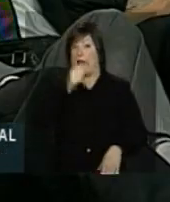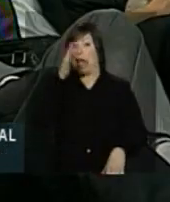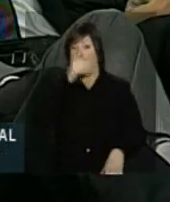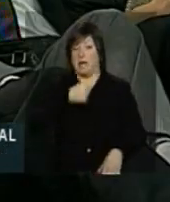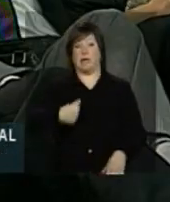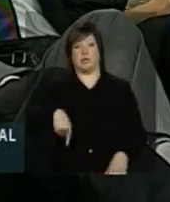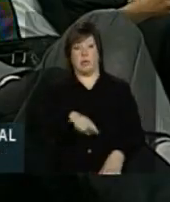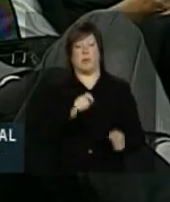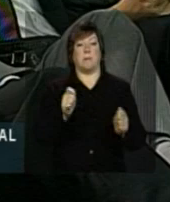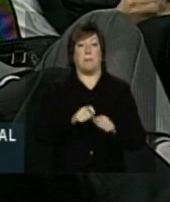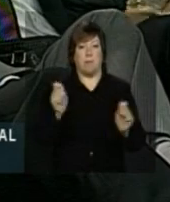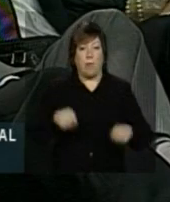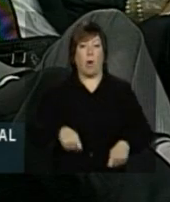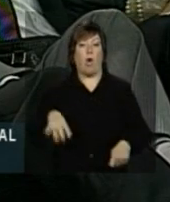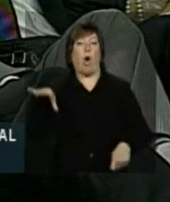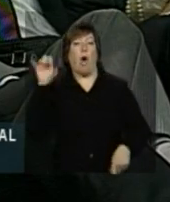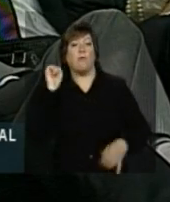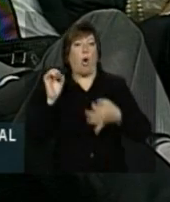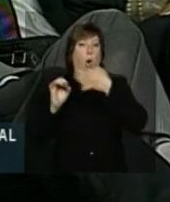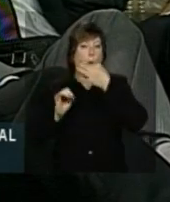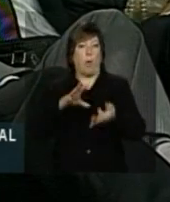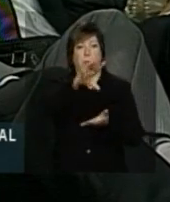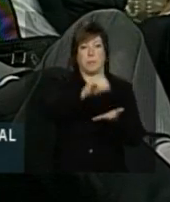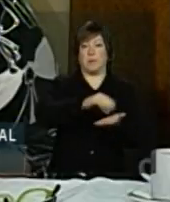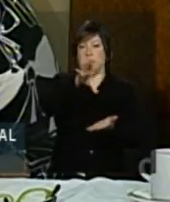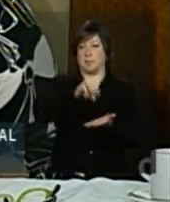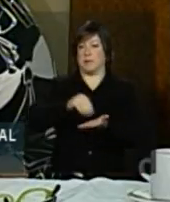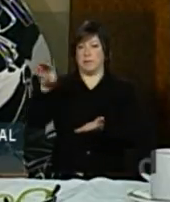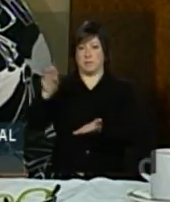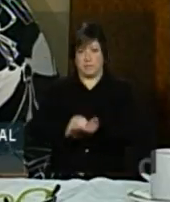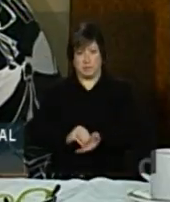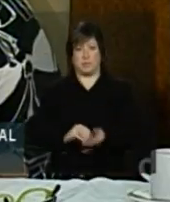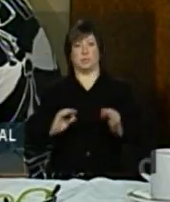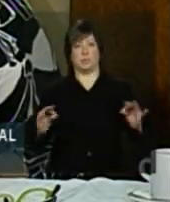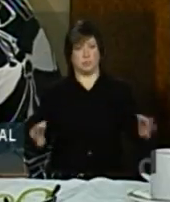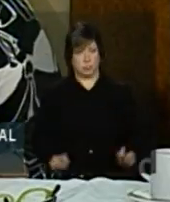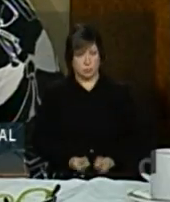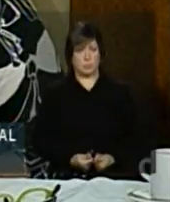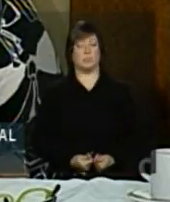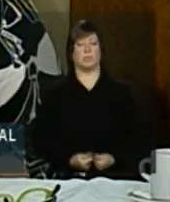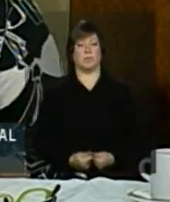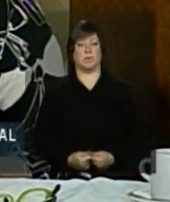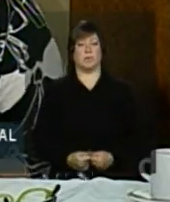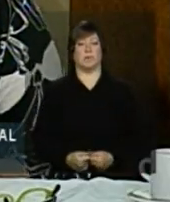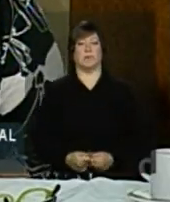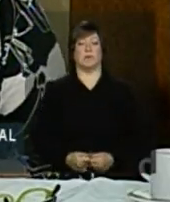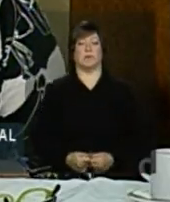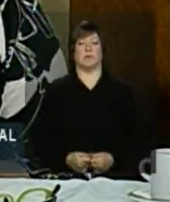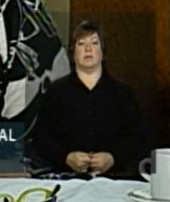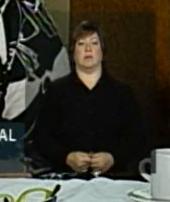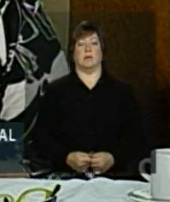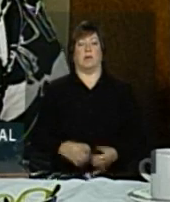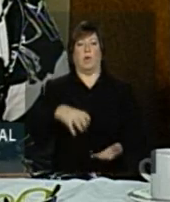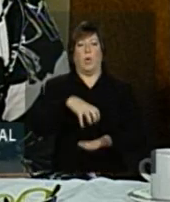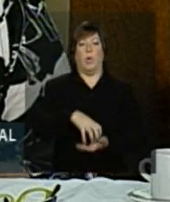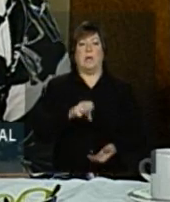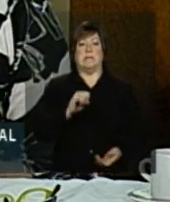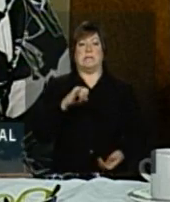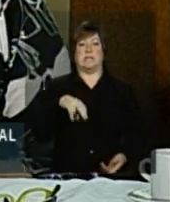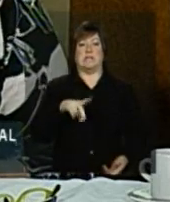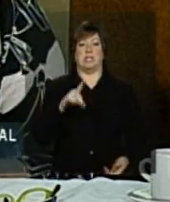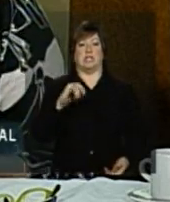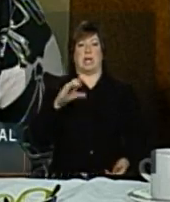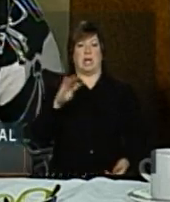poder est escutando eh o conjunto dos atores que eh movimento sindical sociedade